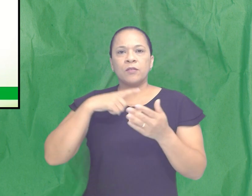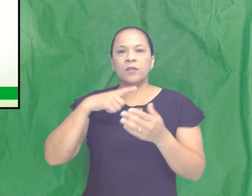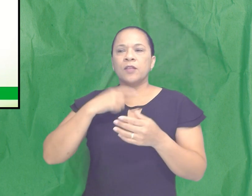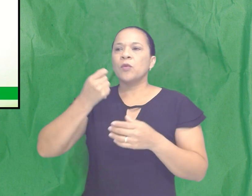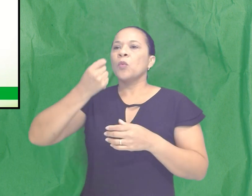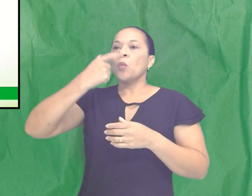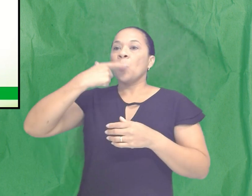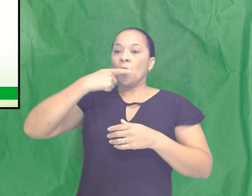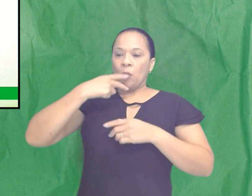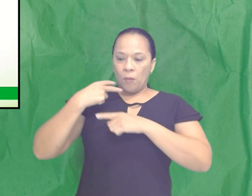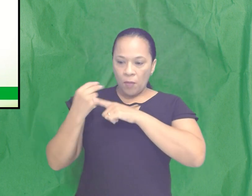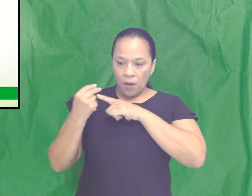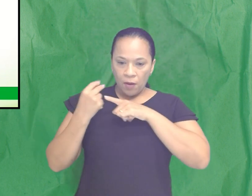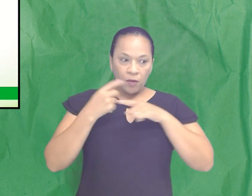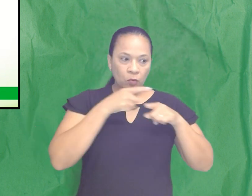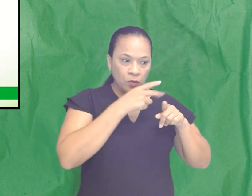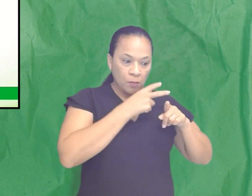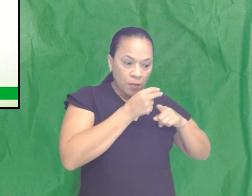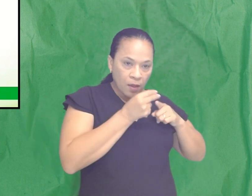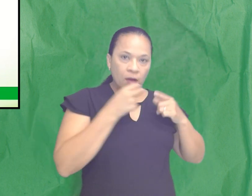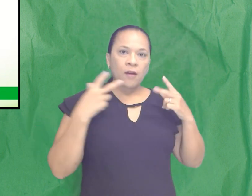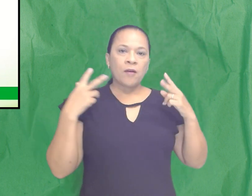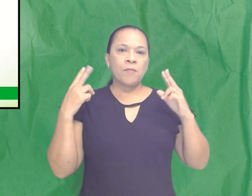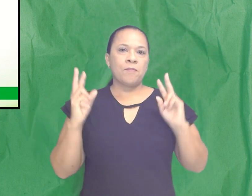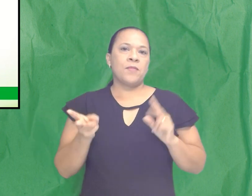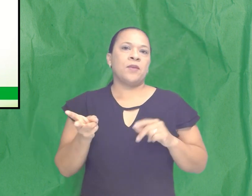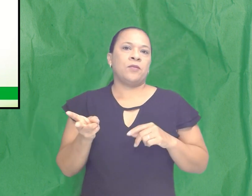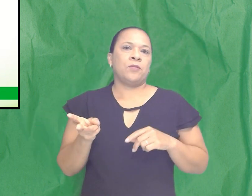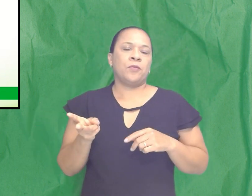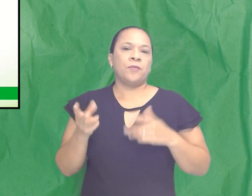vão possuir a mesma eficácia e segurança.